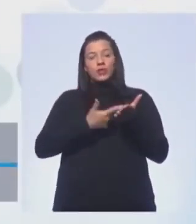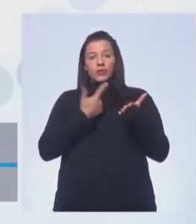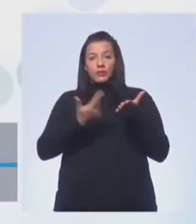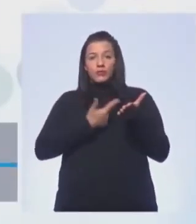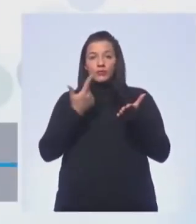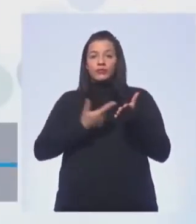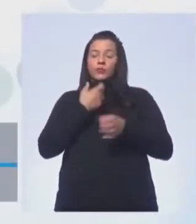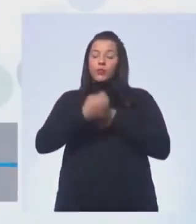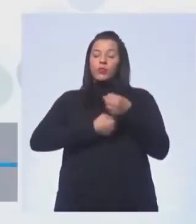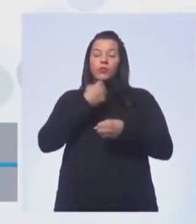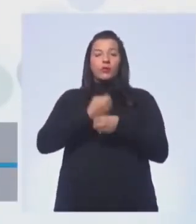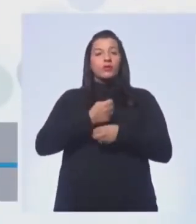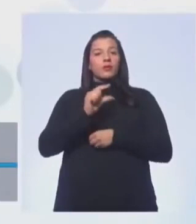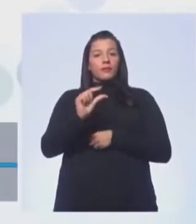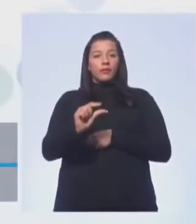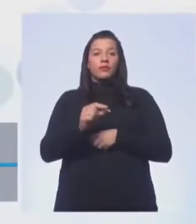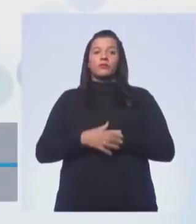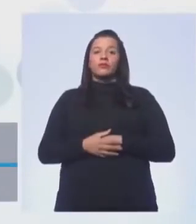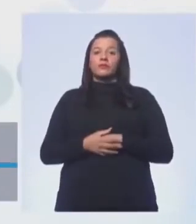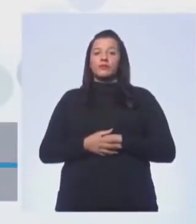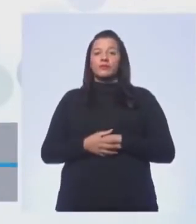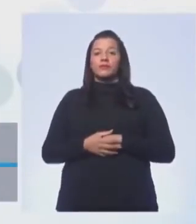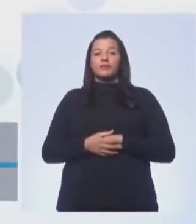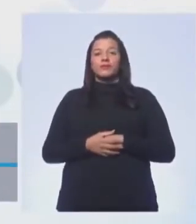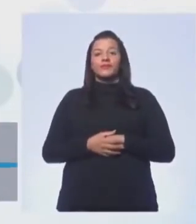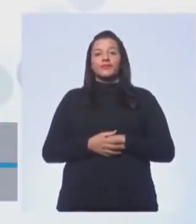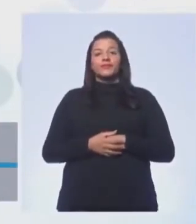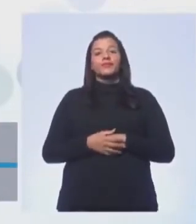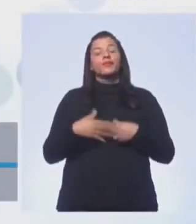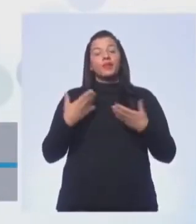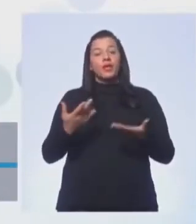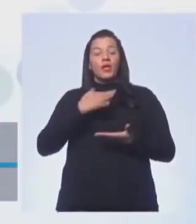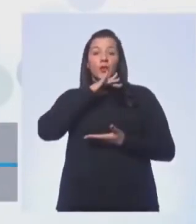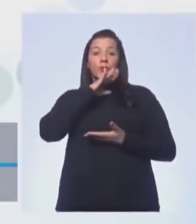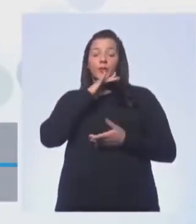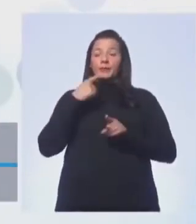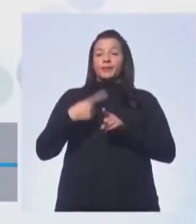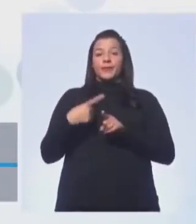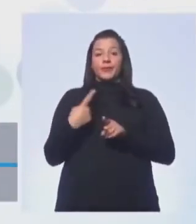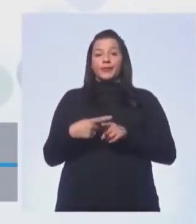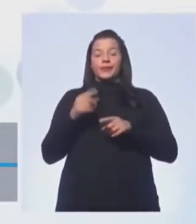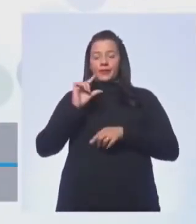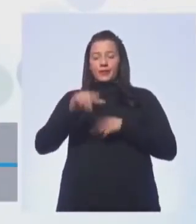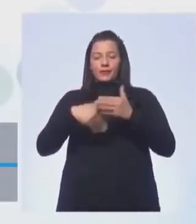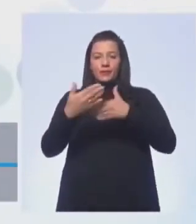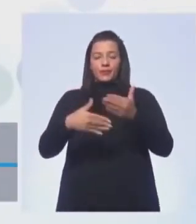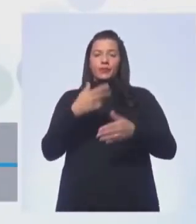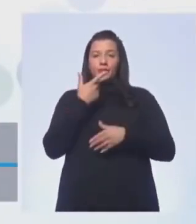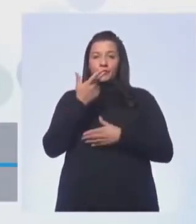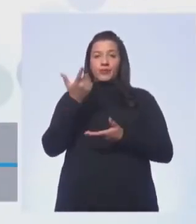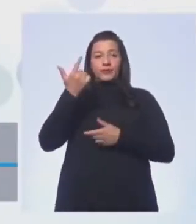não lê nem isso. Então, é muito grave isso. E é muito grave, e a gente vai falar sobre isso daqui a pouquinho, porque eu quero avançar mais, até para